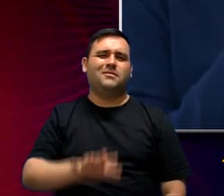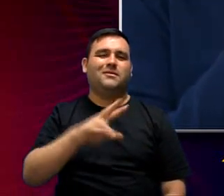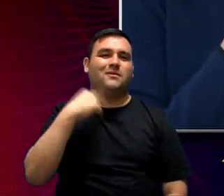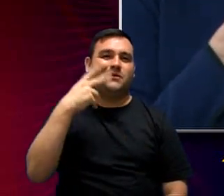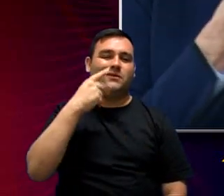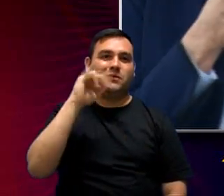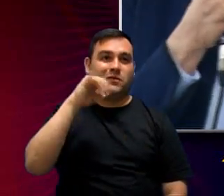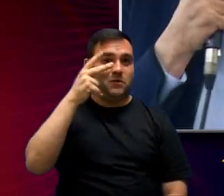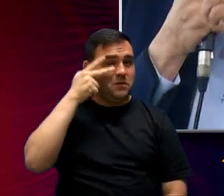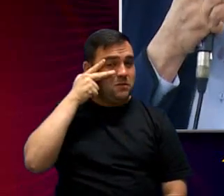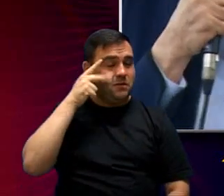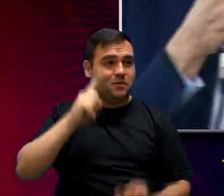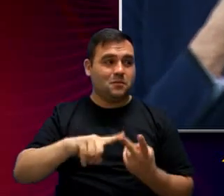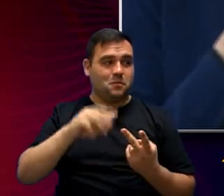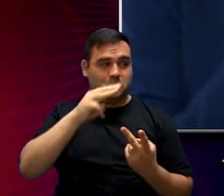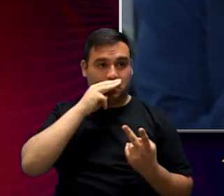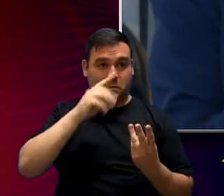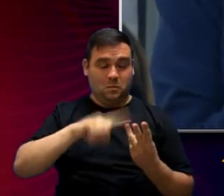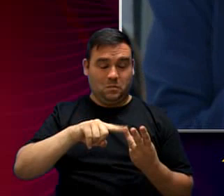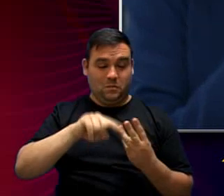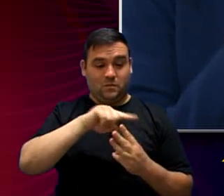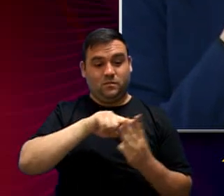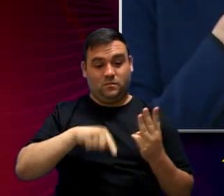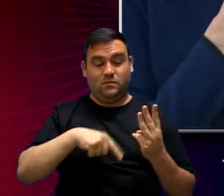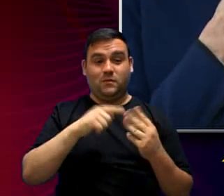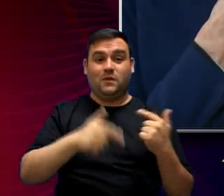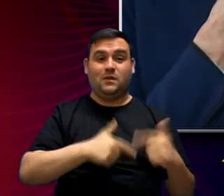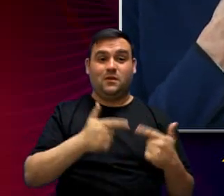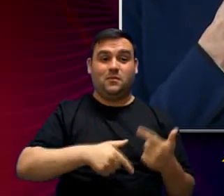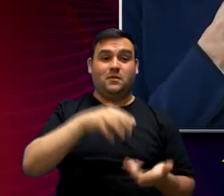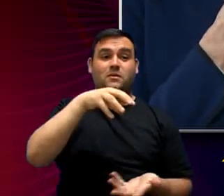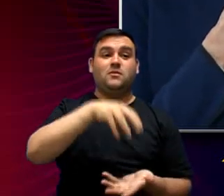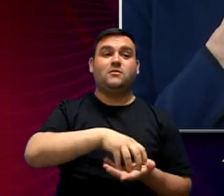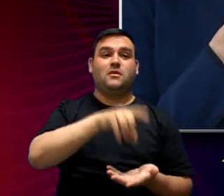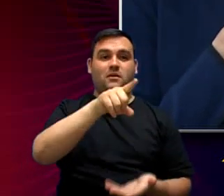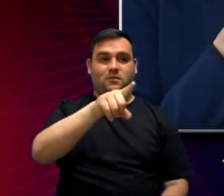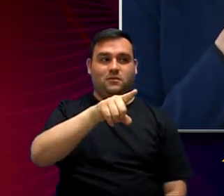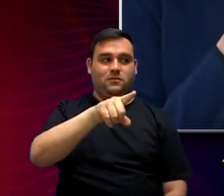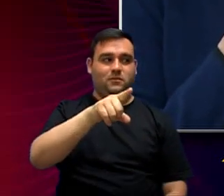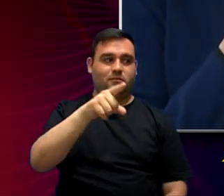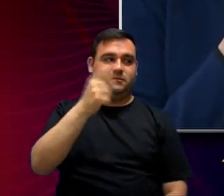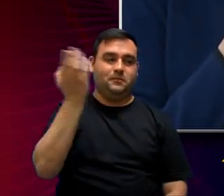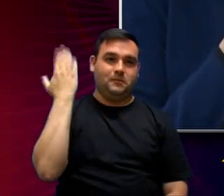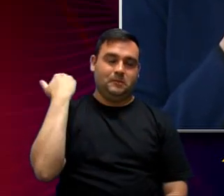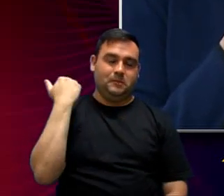Vereador Donizete, vereador Martinez e eu trabalhamos no centro.